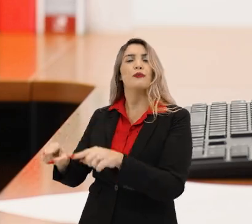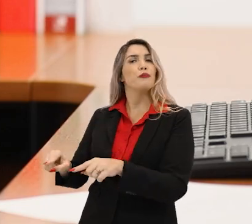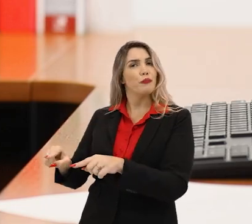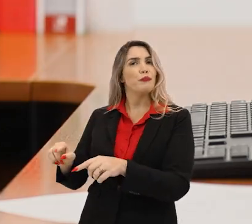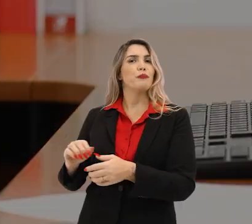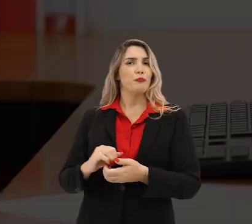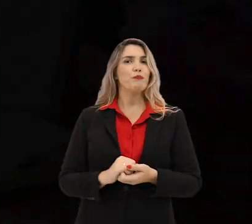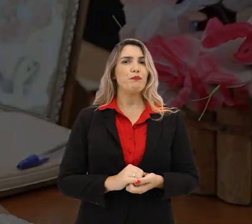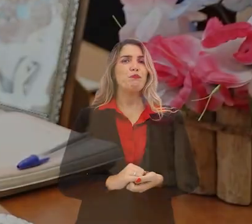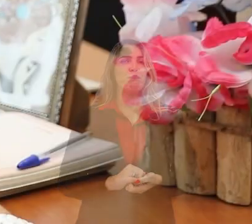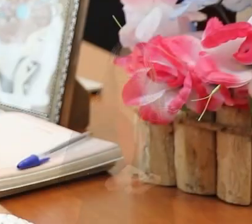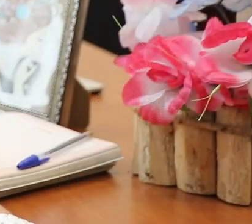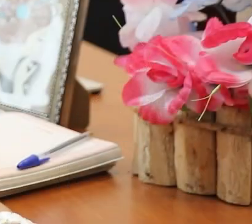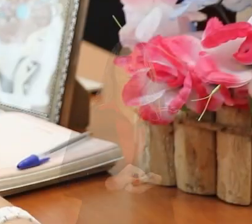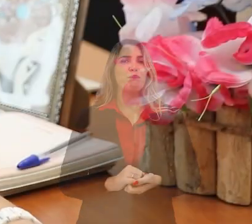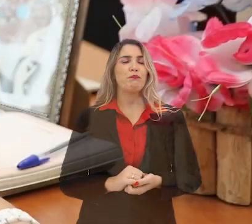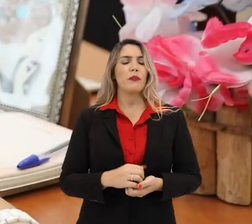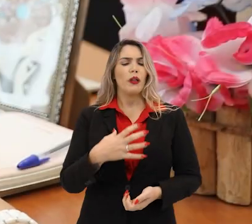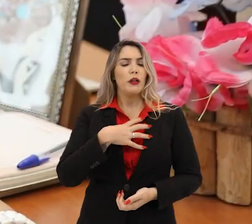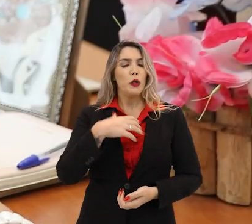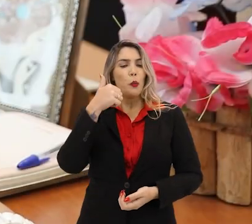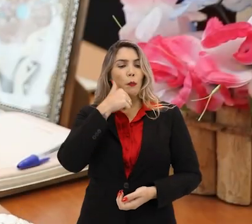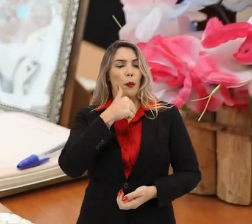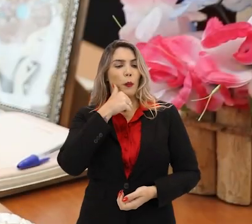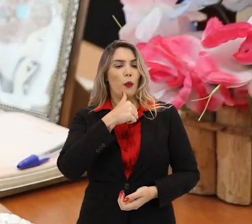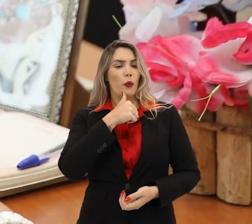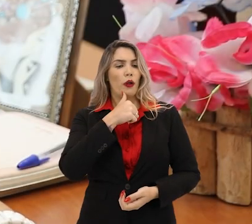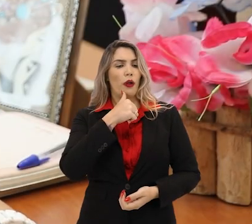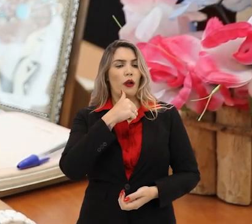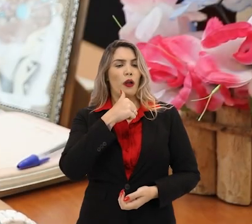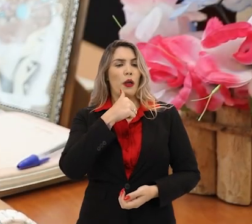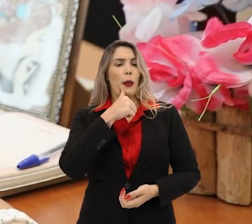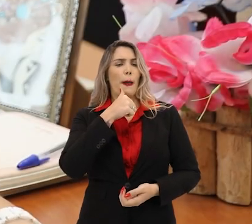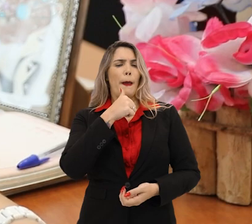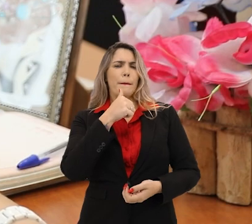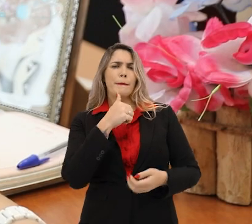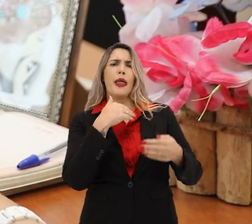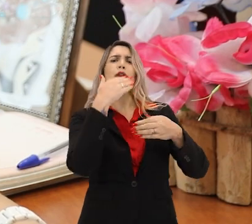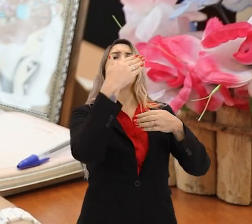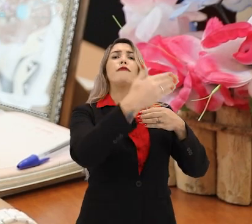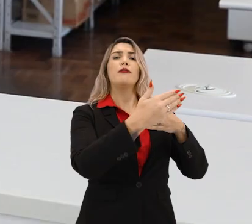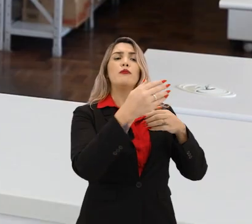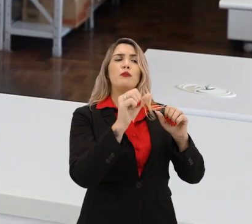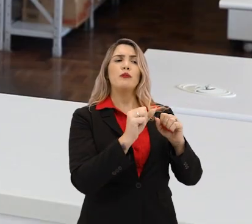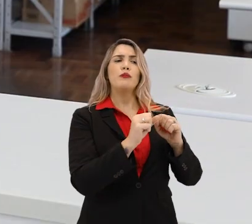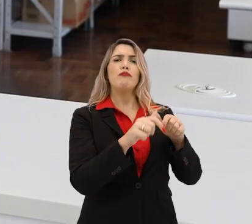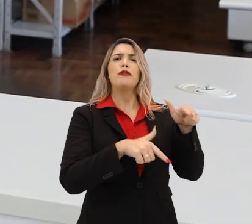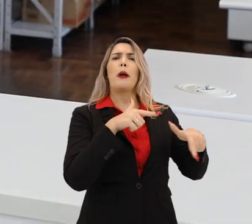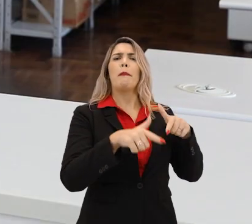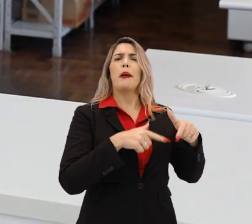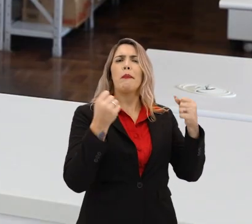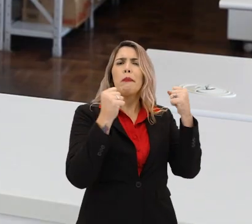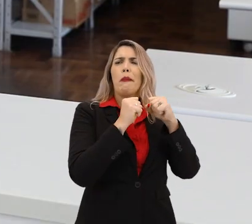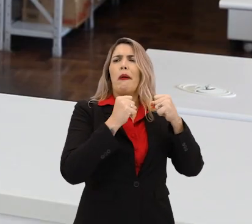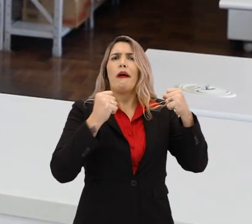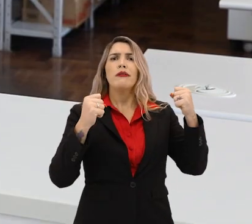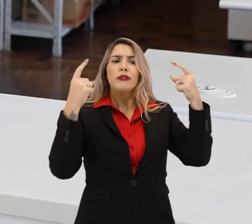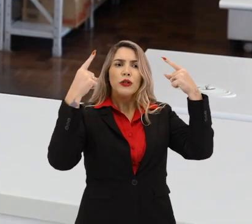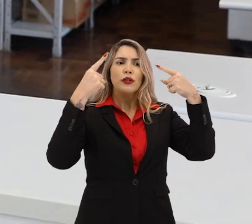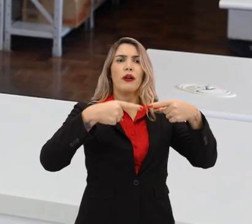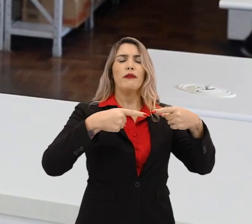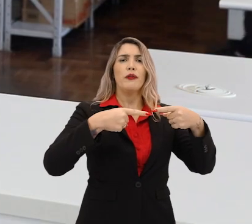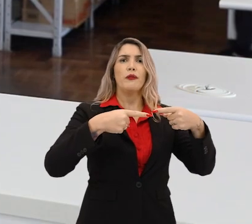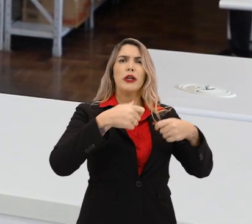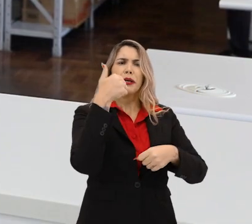dos servidores. Leila. Ser uma mulher à frente de um projeto grandioso, desafiador, que deu